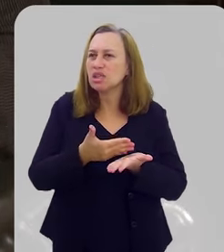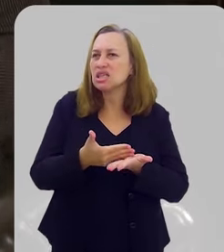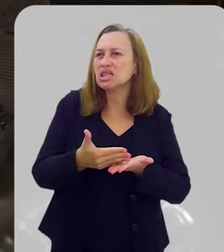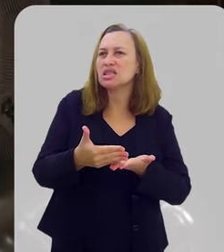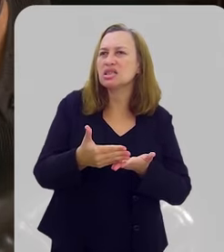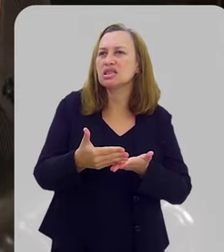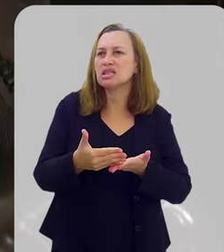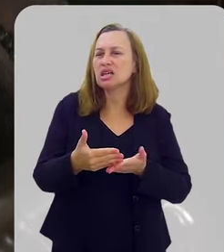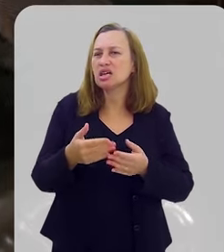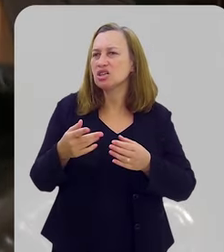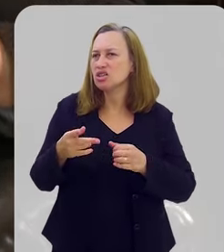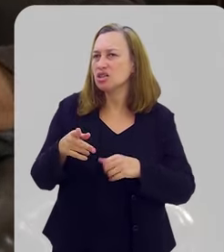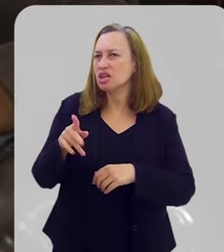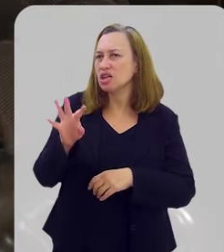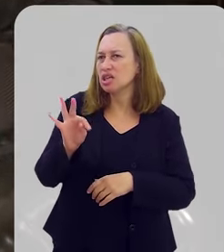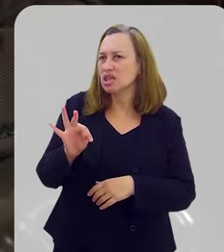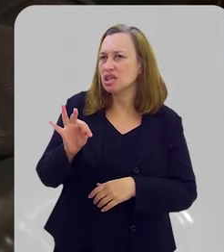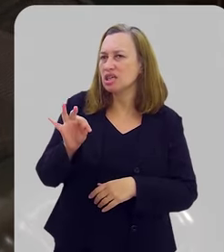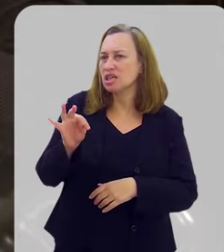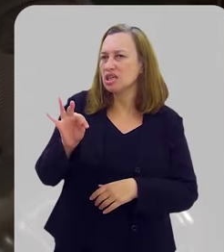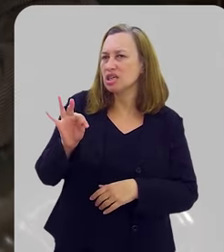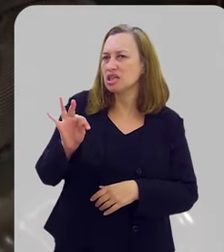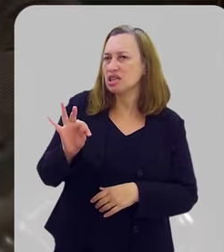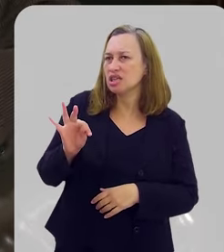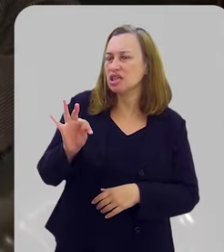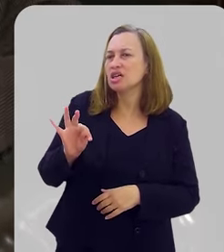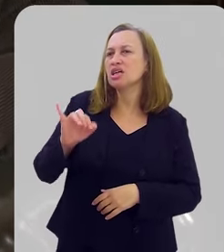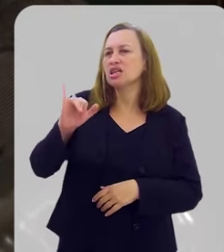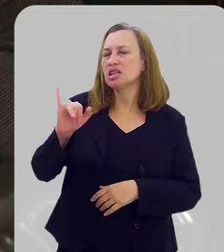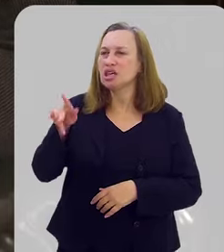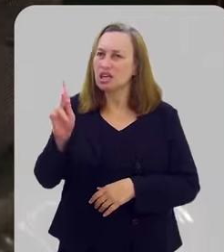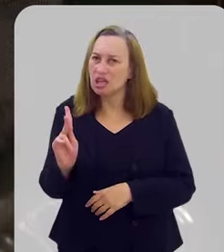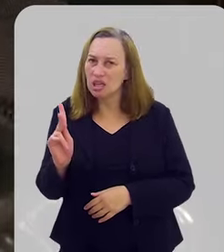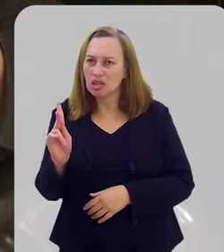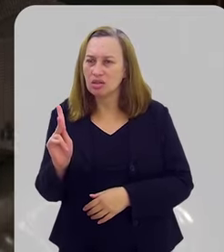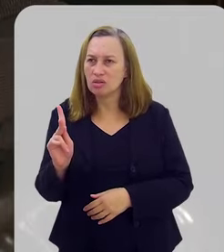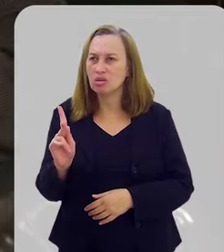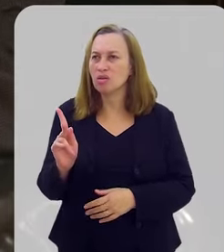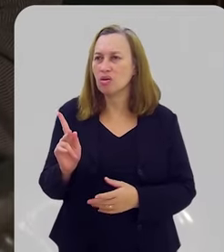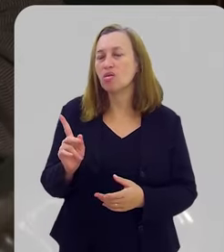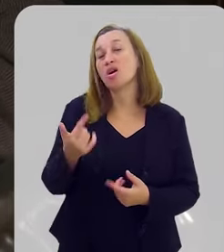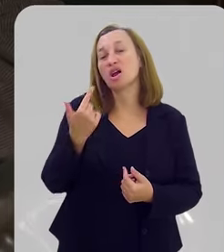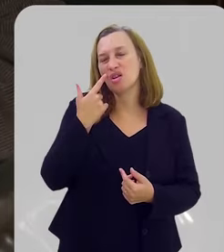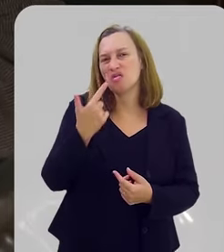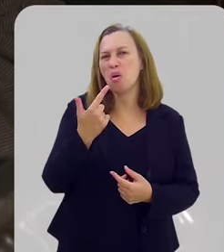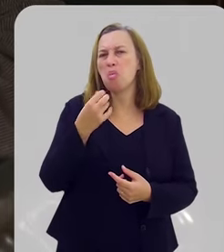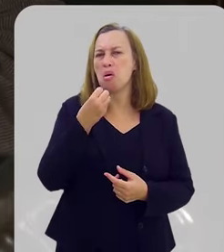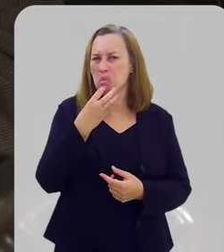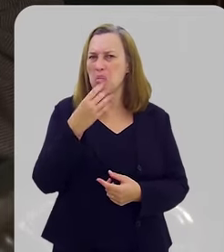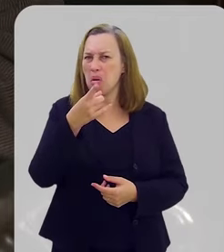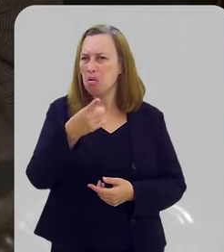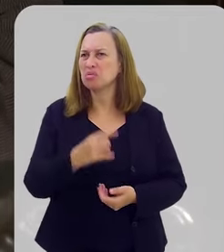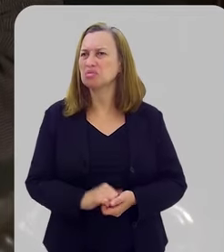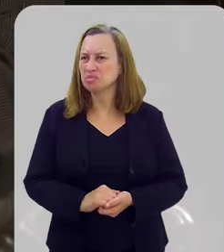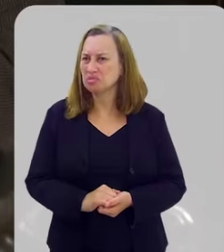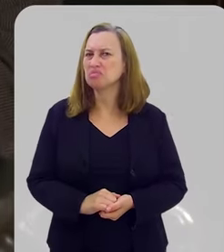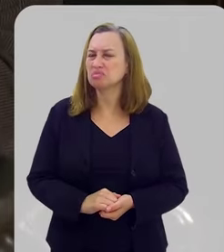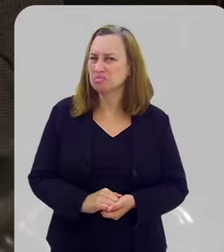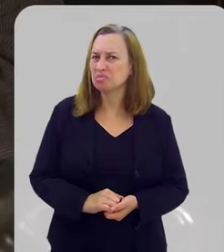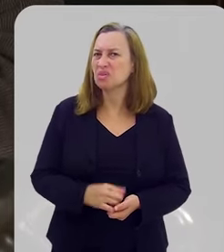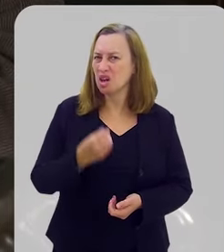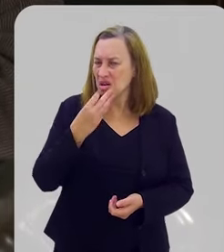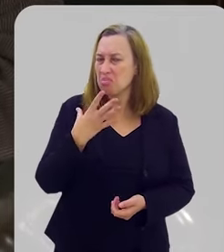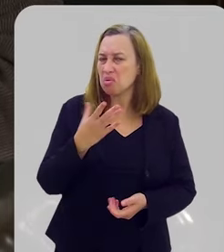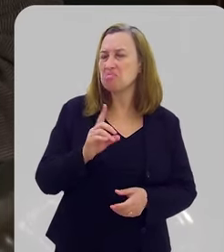começa pelo TikTok, pelas redes sociais, ele começa realmente a despontar, porque o cara é brabo. O menino é brabo,